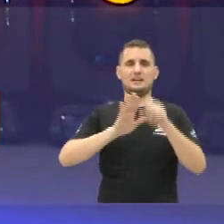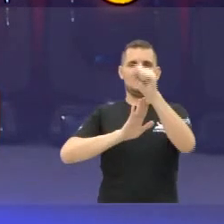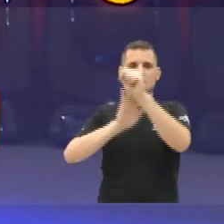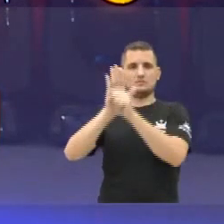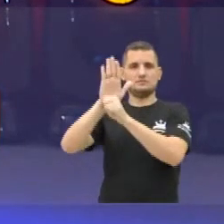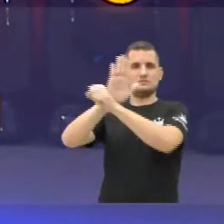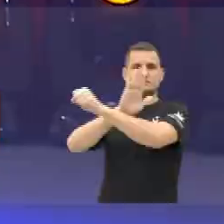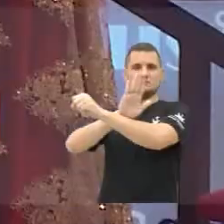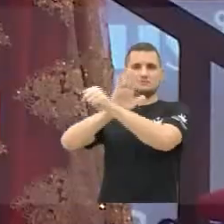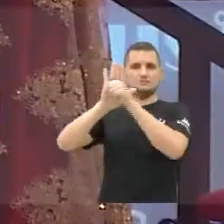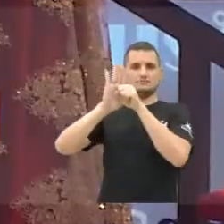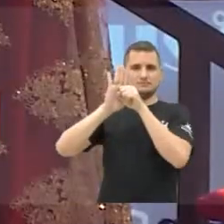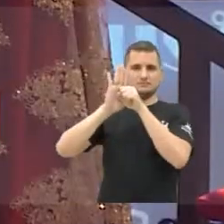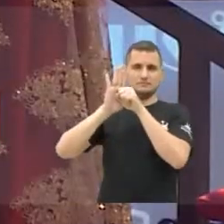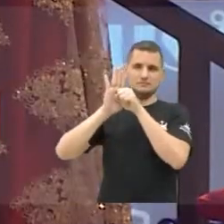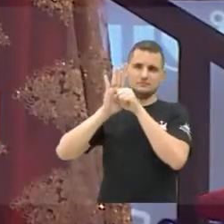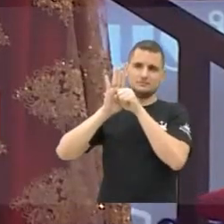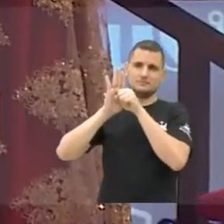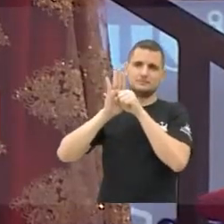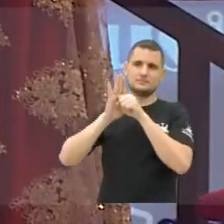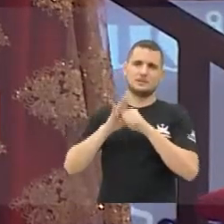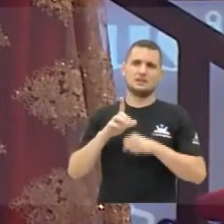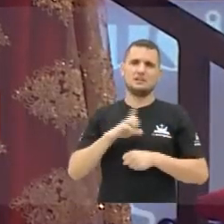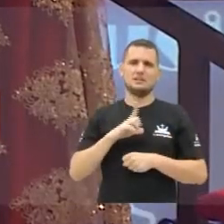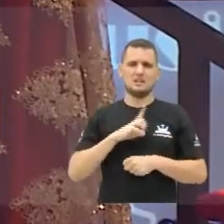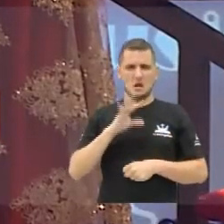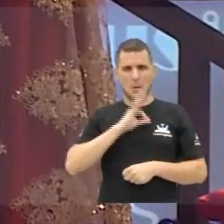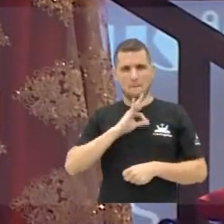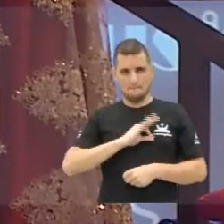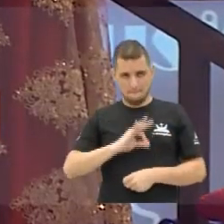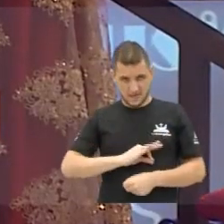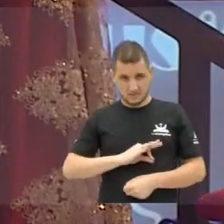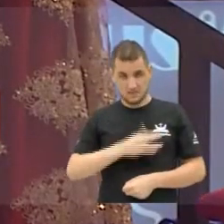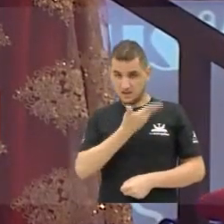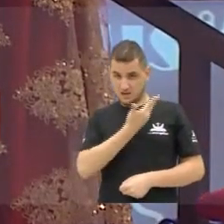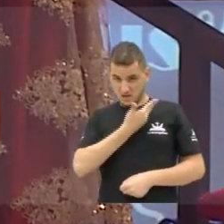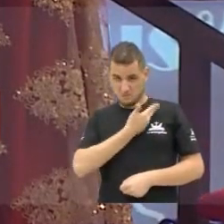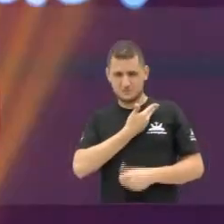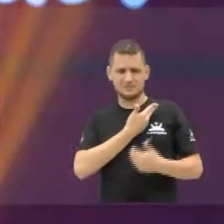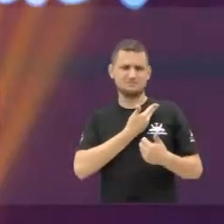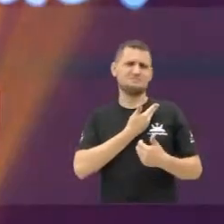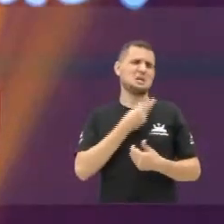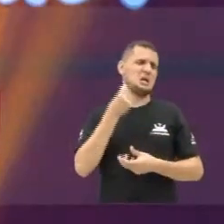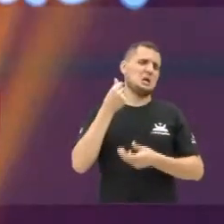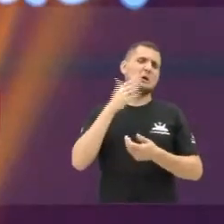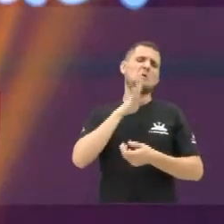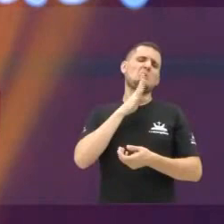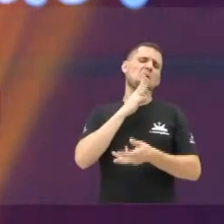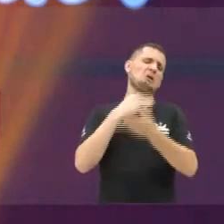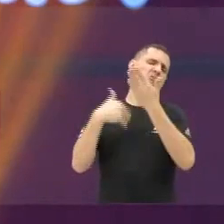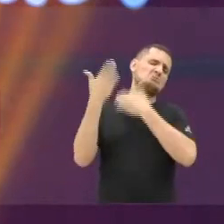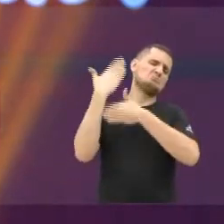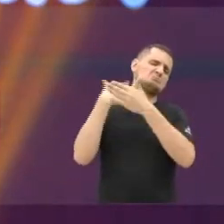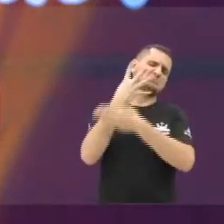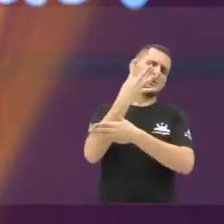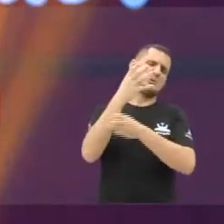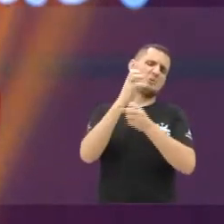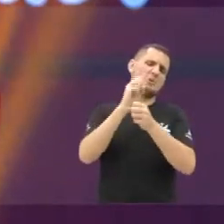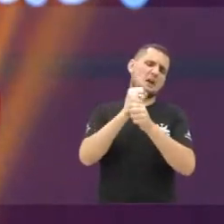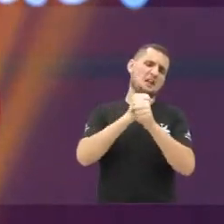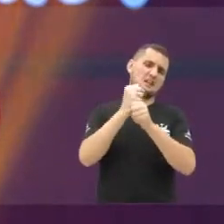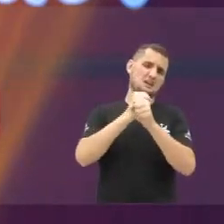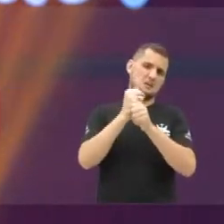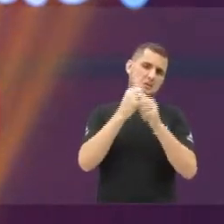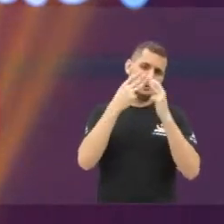Sacramento. Tem um padre muito amigo, que conheço há mais de 40 anos de missão, e ele